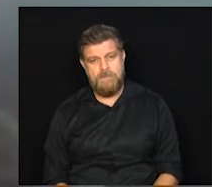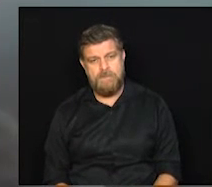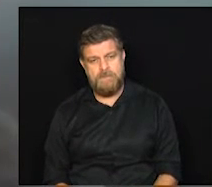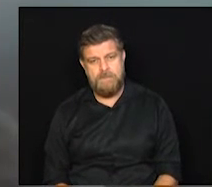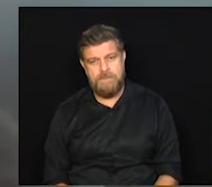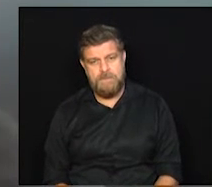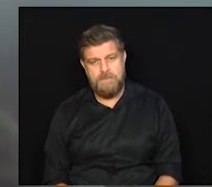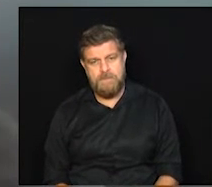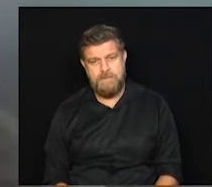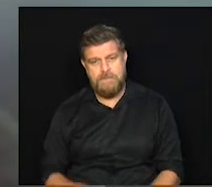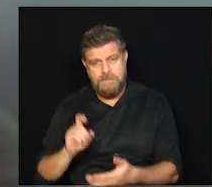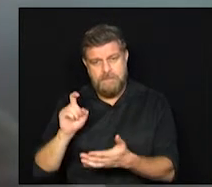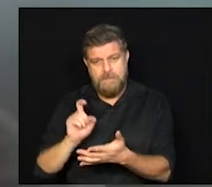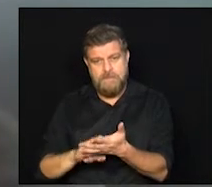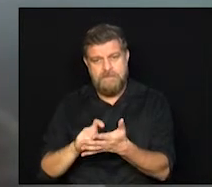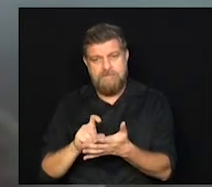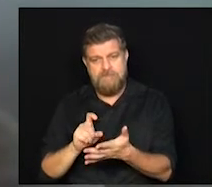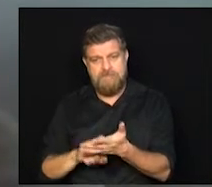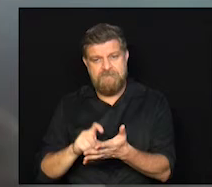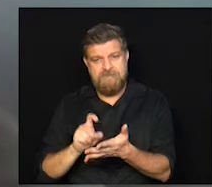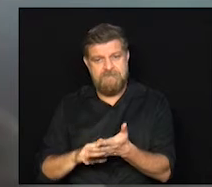Clicou em cima aí, Jair?